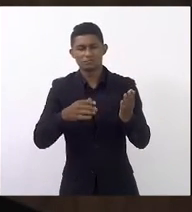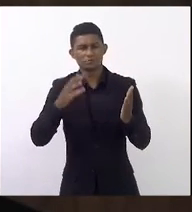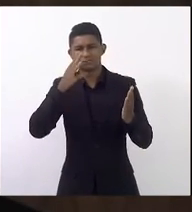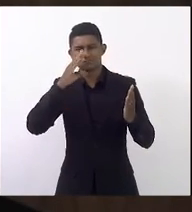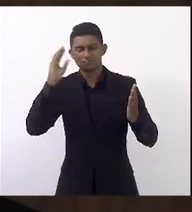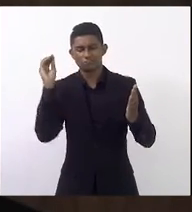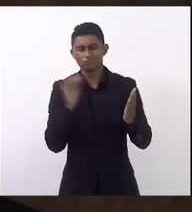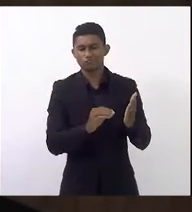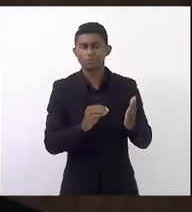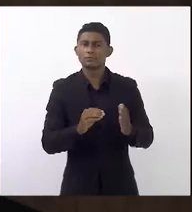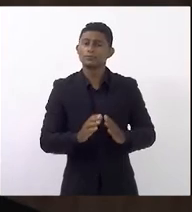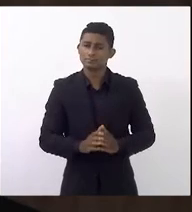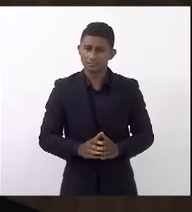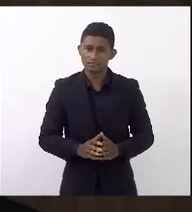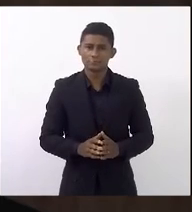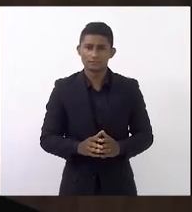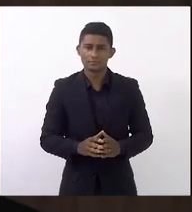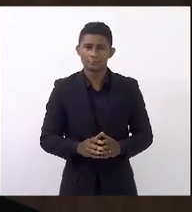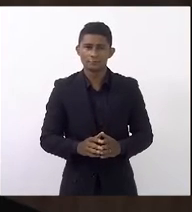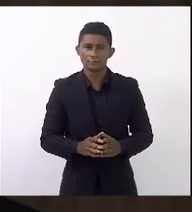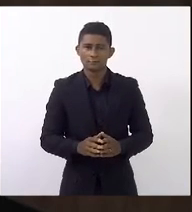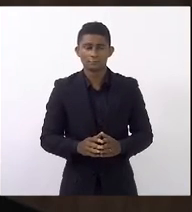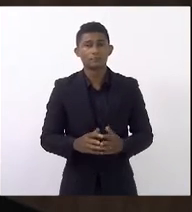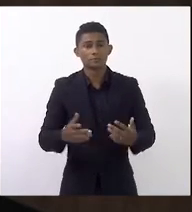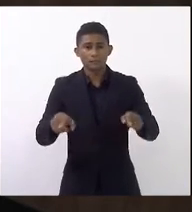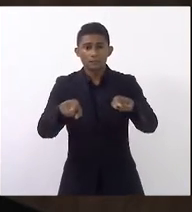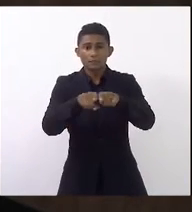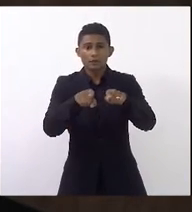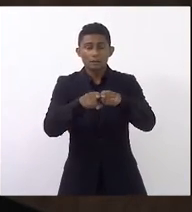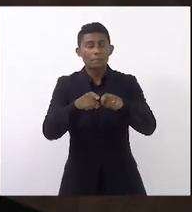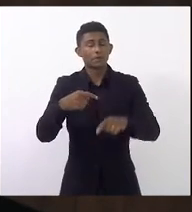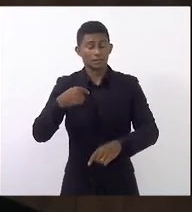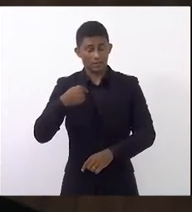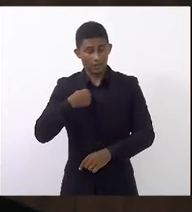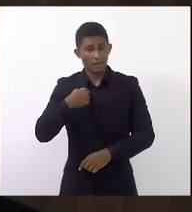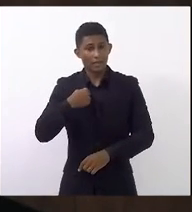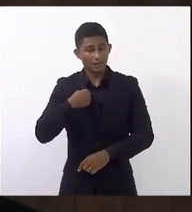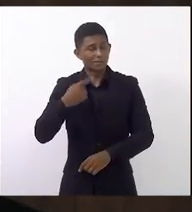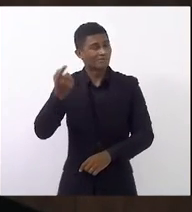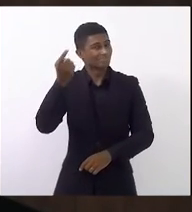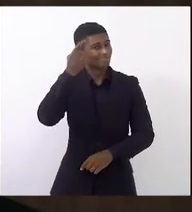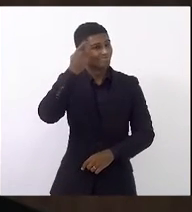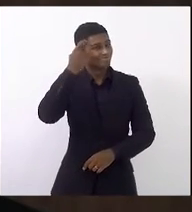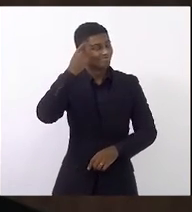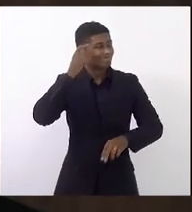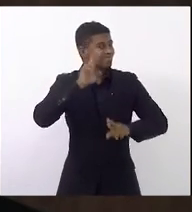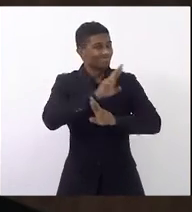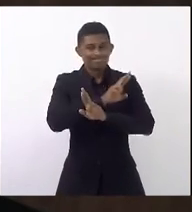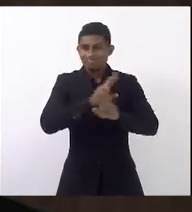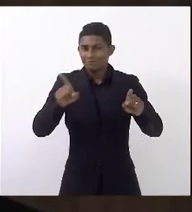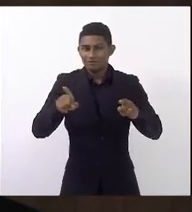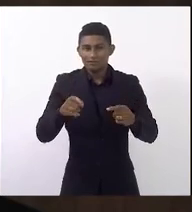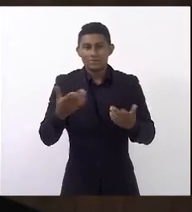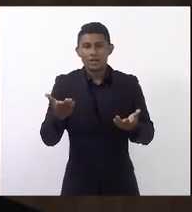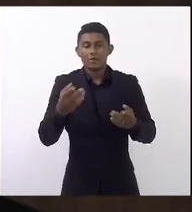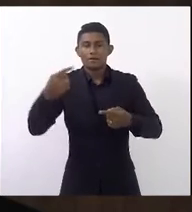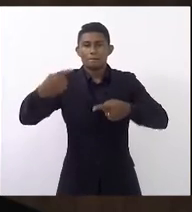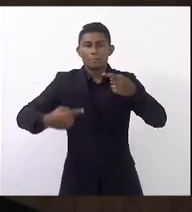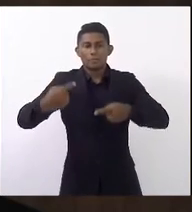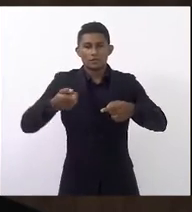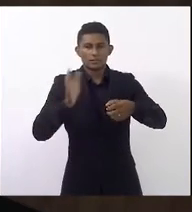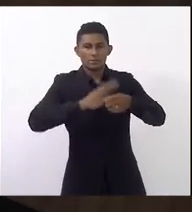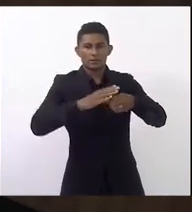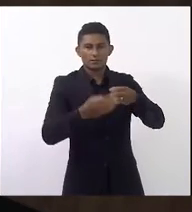tenho, Jair, profunda divergência com a política de saneamento básico praticada pelo